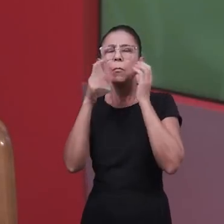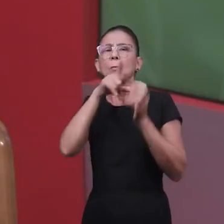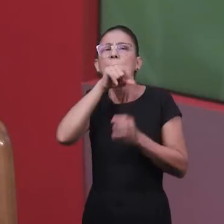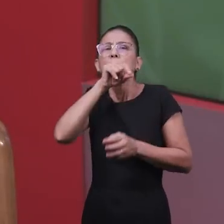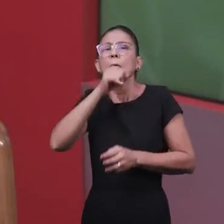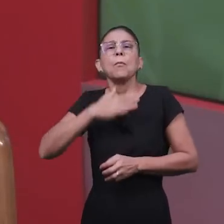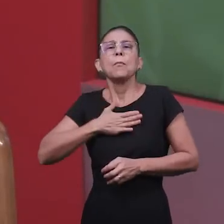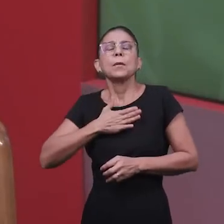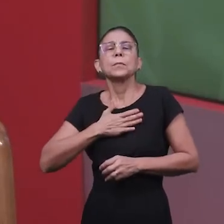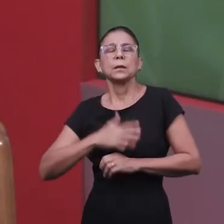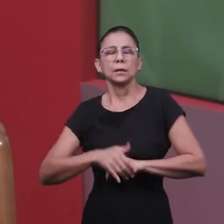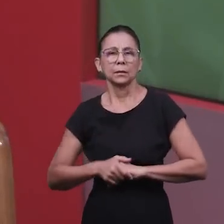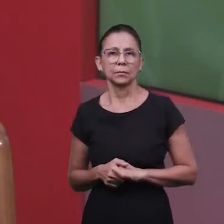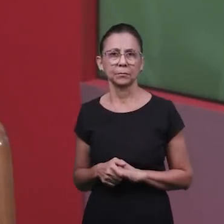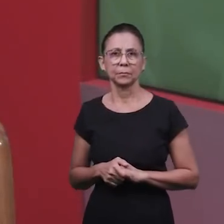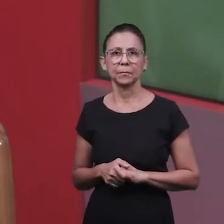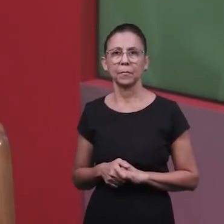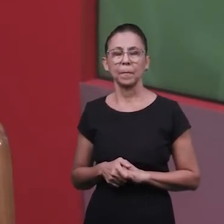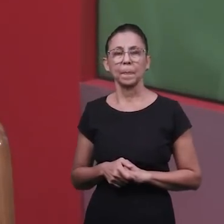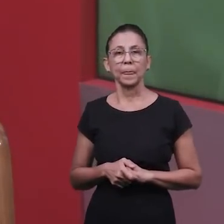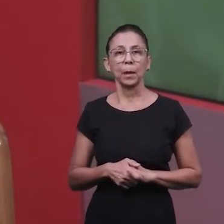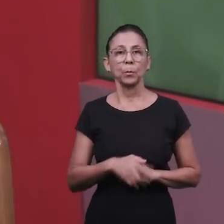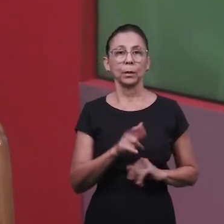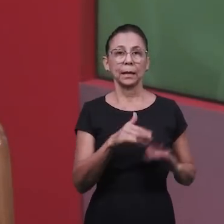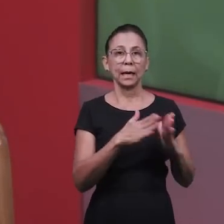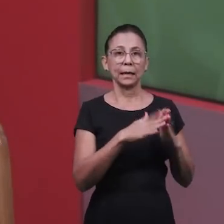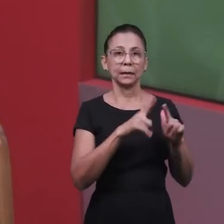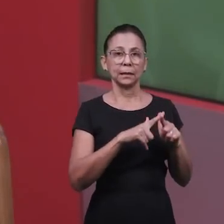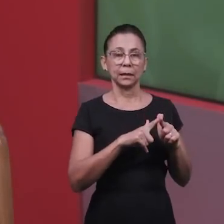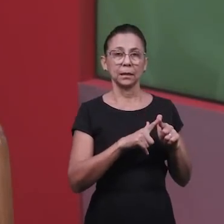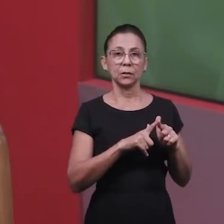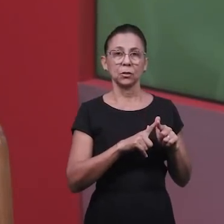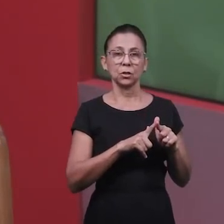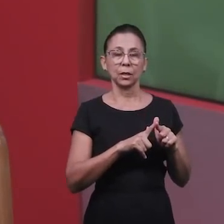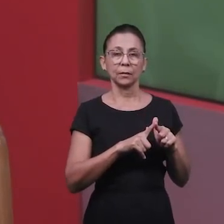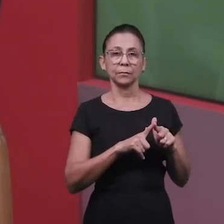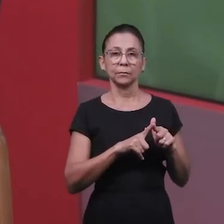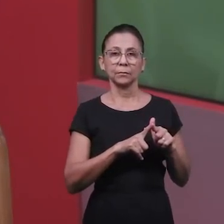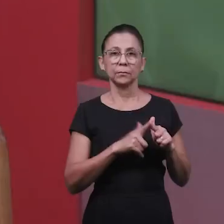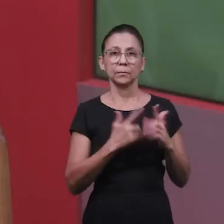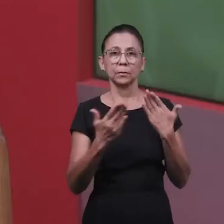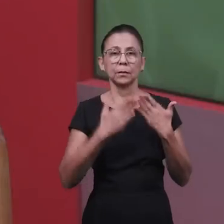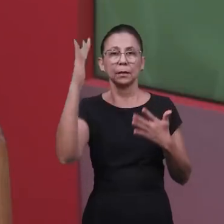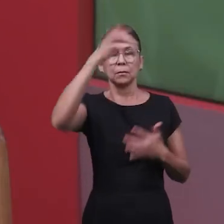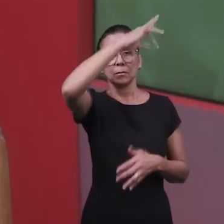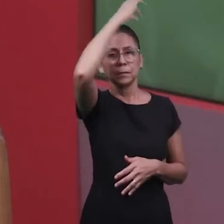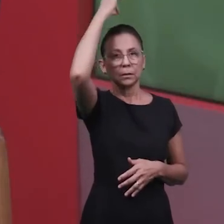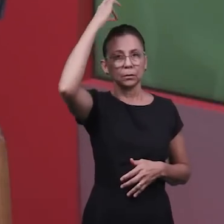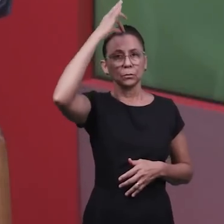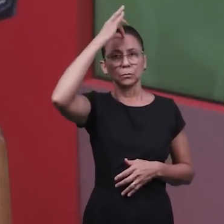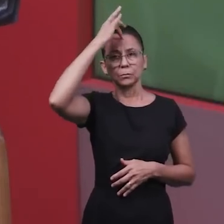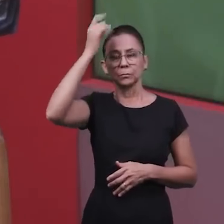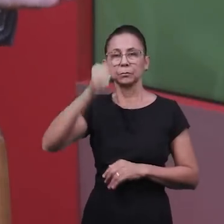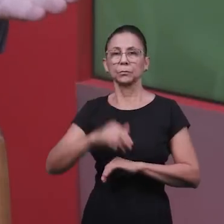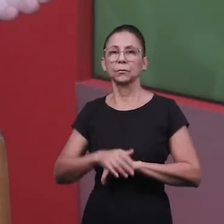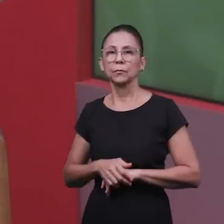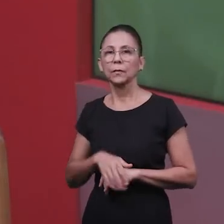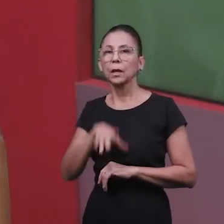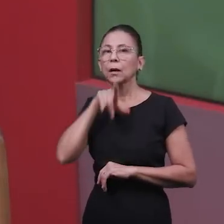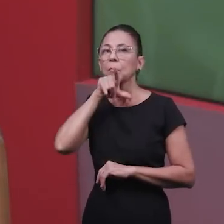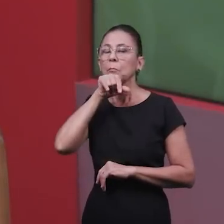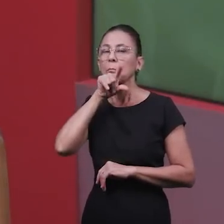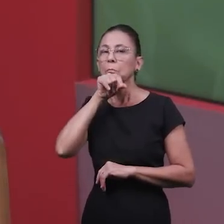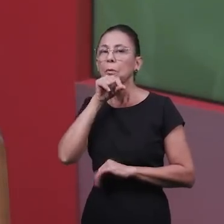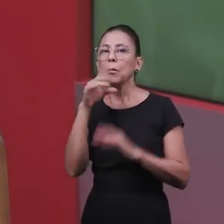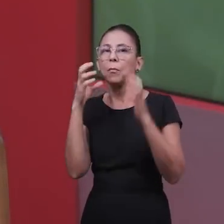Espírito. Porque a pomba na palavra é tipo do Espírito Santo. O Senhor Jesus, às